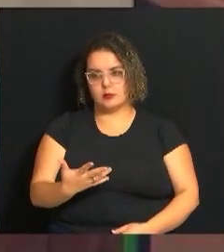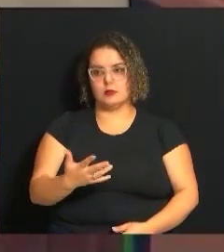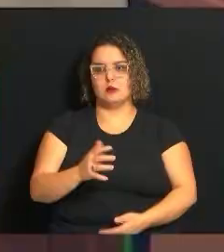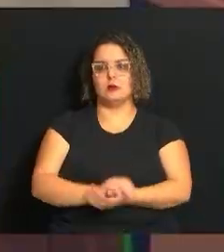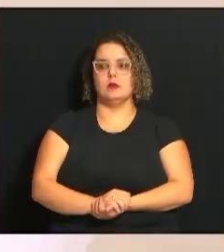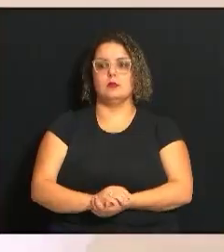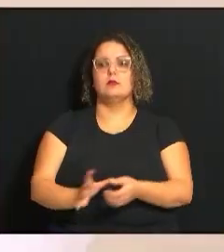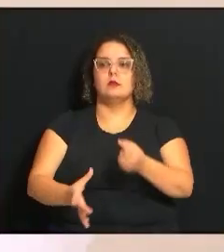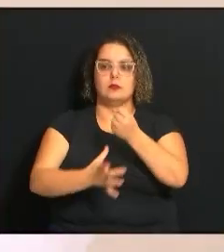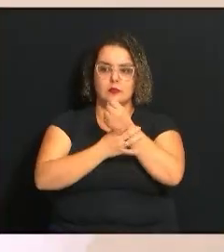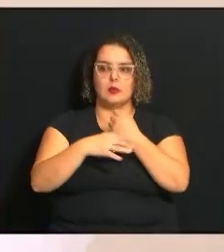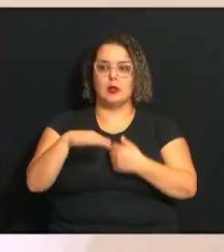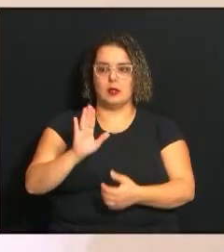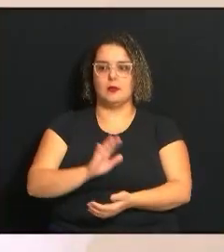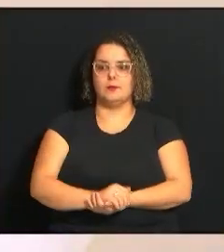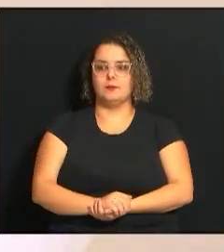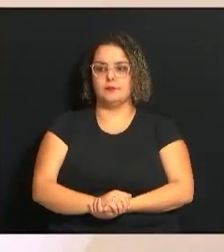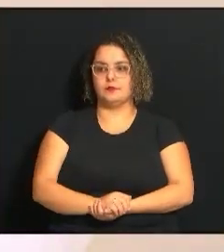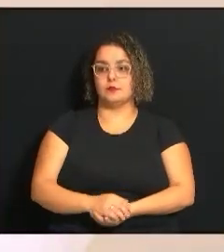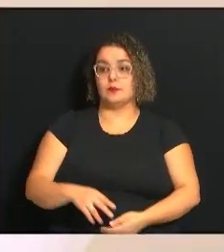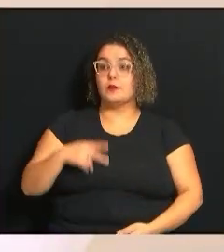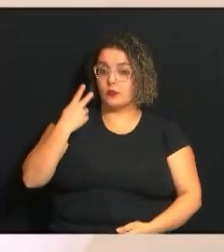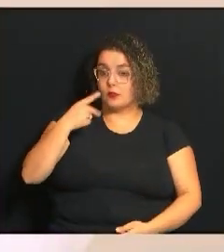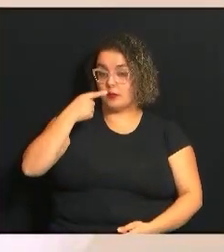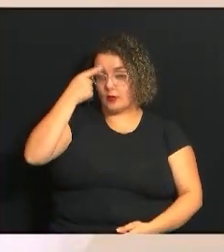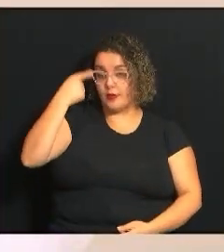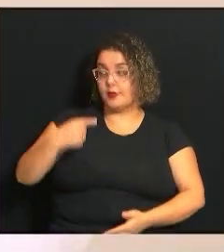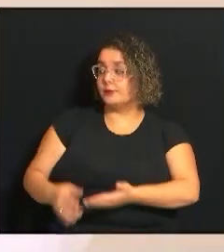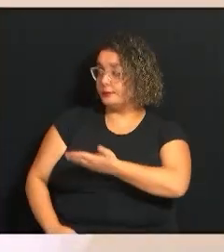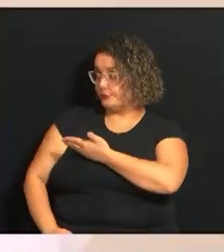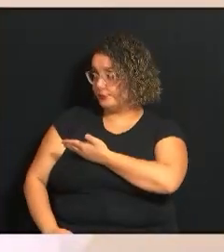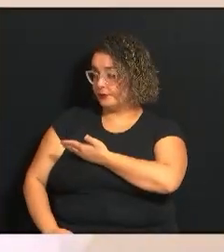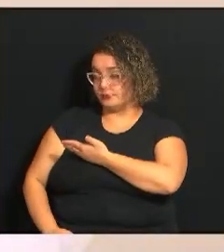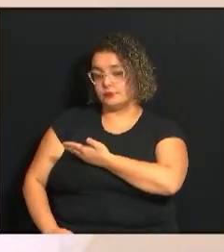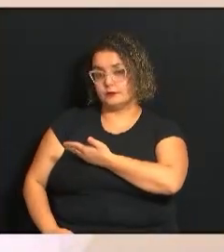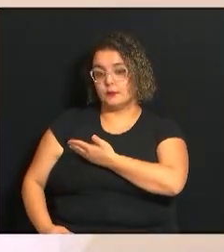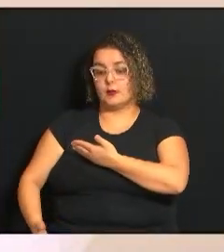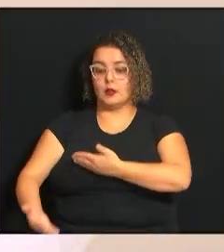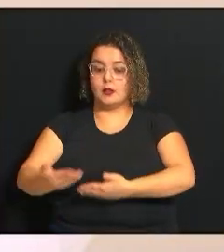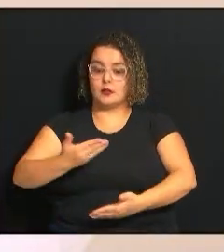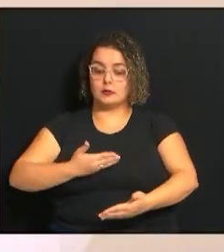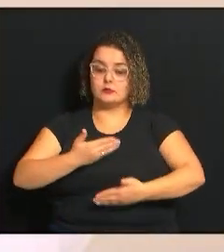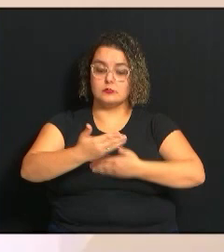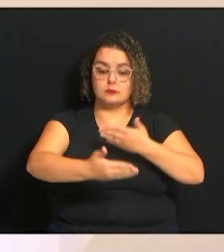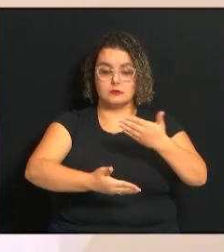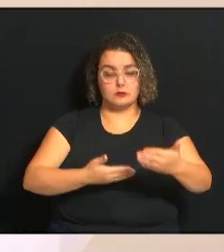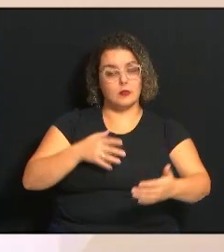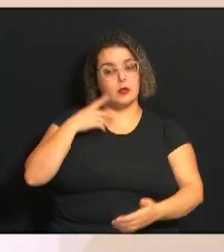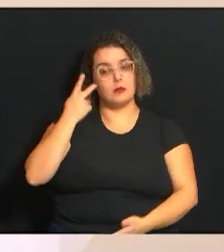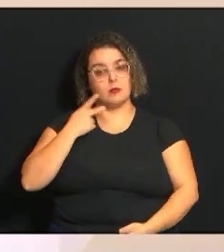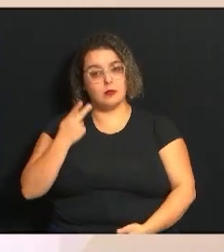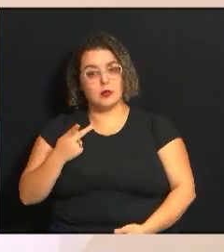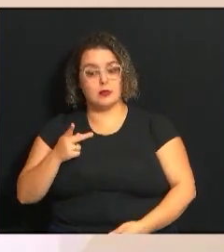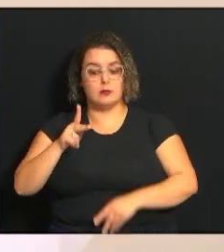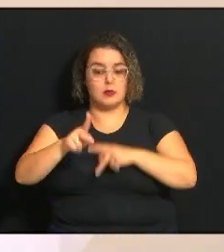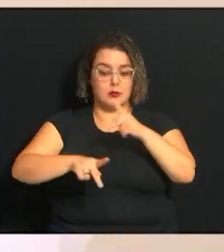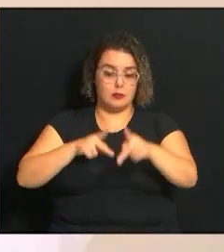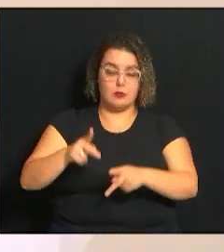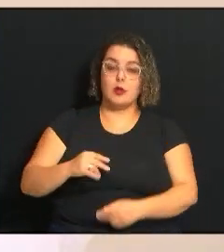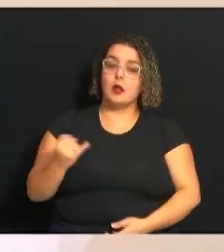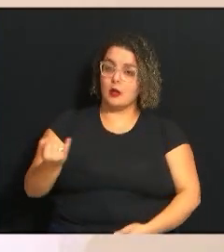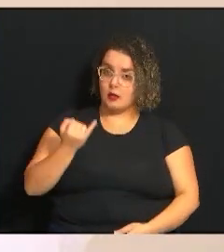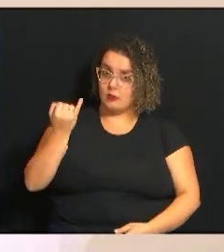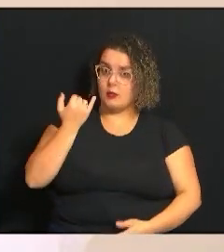mais segurança. Ainda de acordo com a vereadora, a interação entre os parlamentares e a população é fundamental para que os